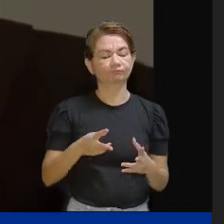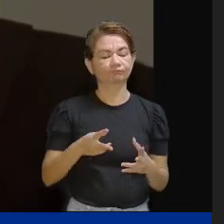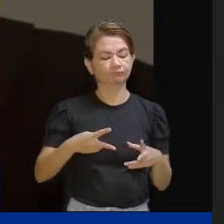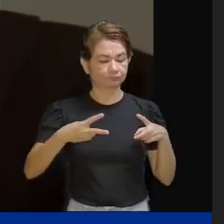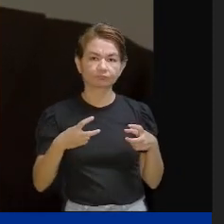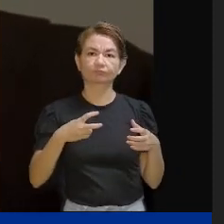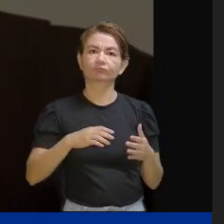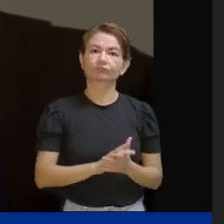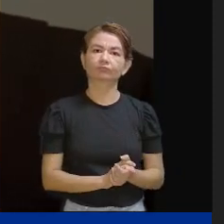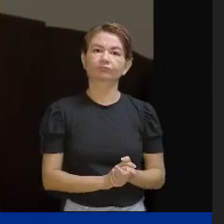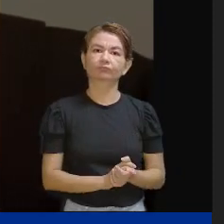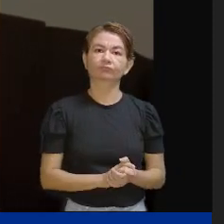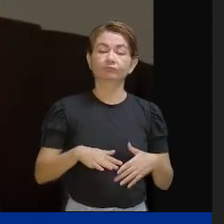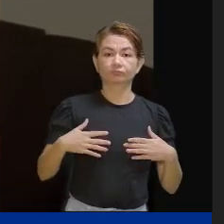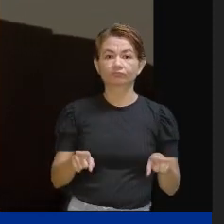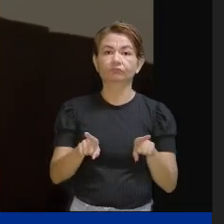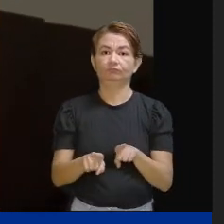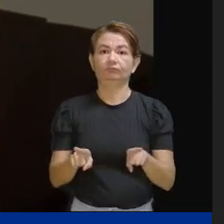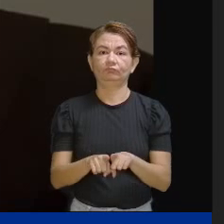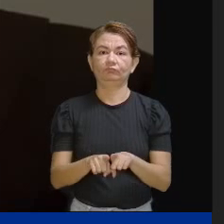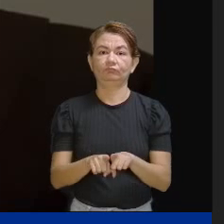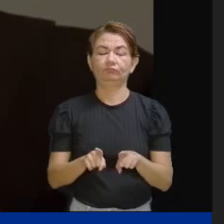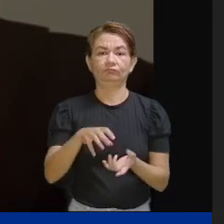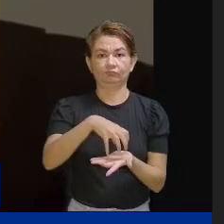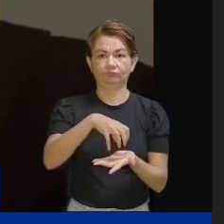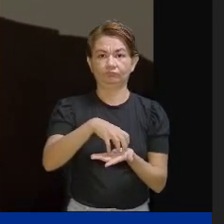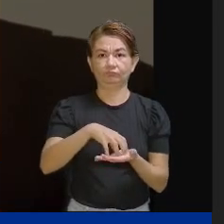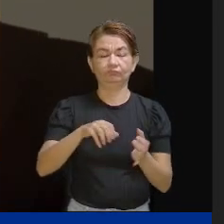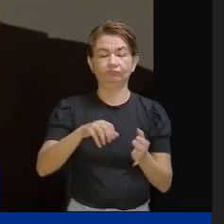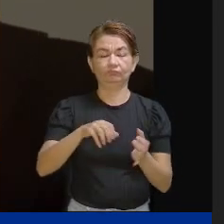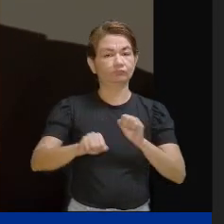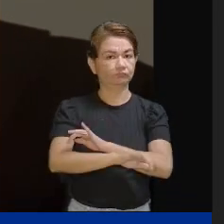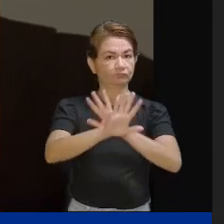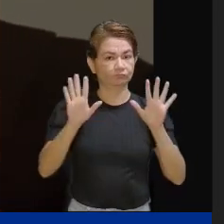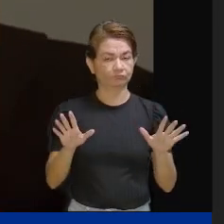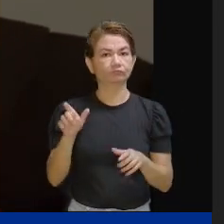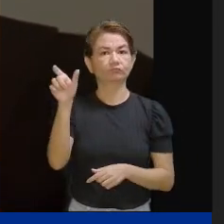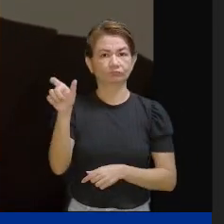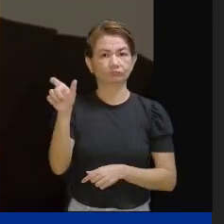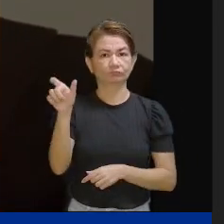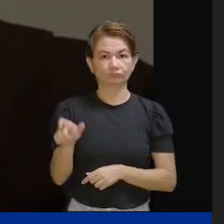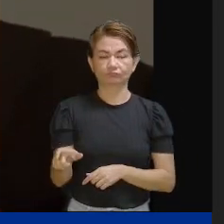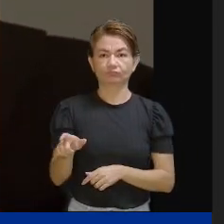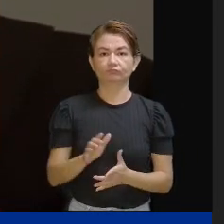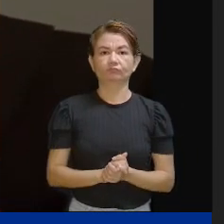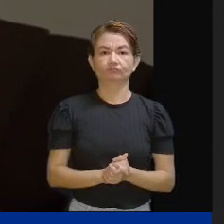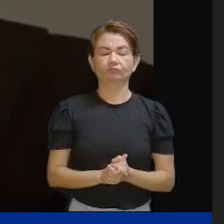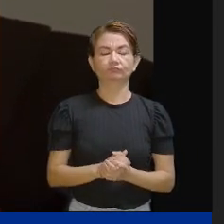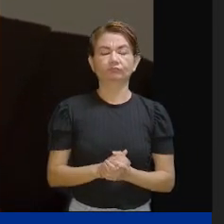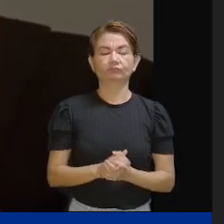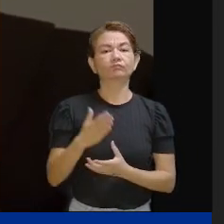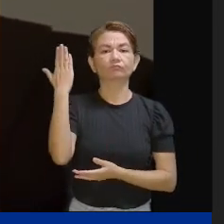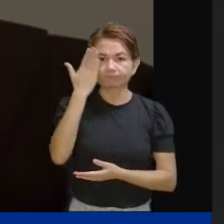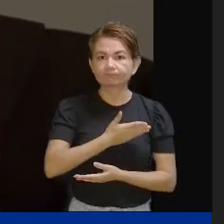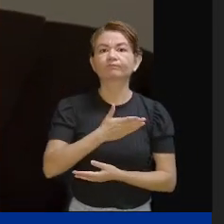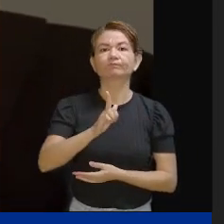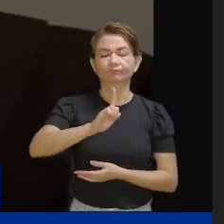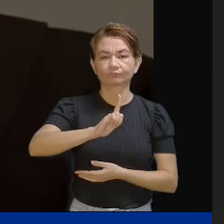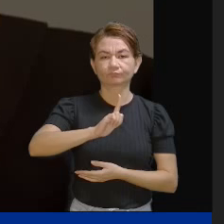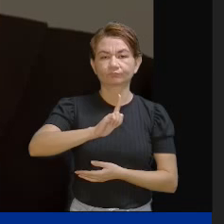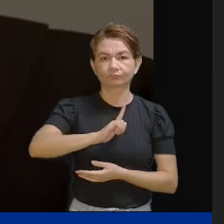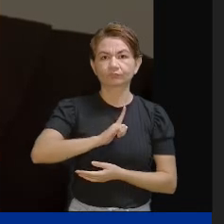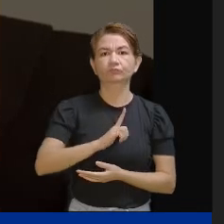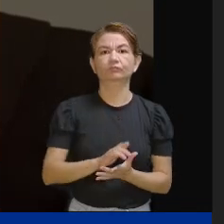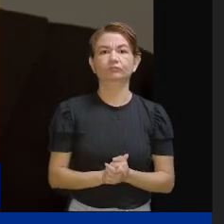excelências. Passando às questões de mérito, ficou claro que o recorrente não se desincumbiu de provar que houve uso